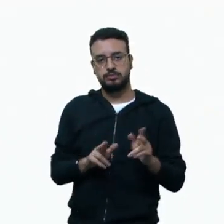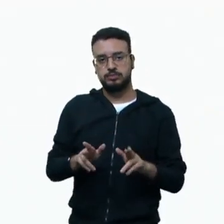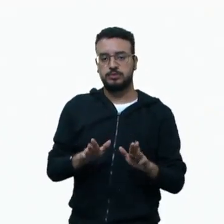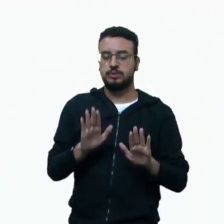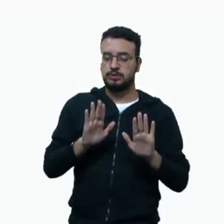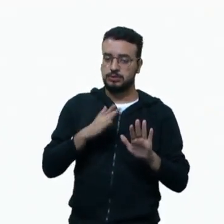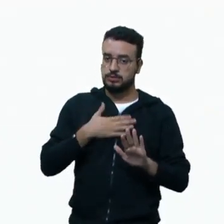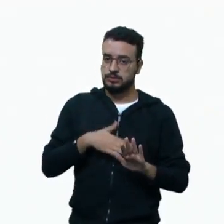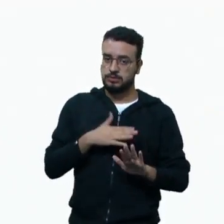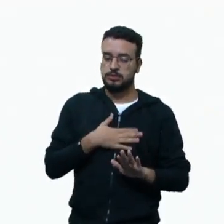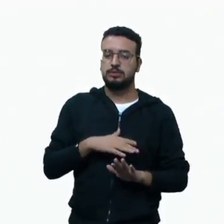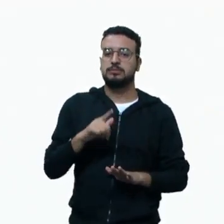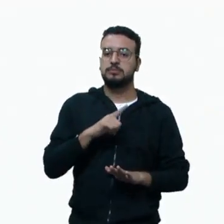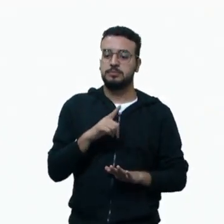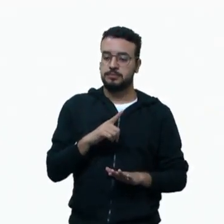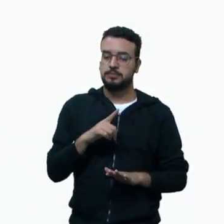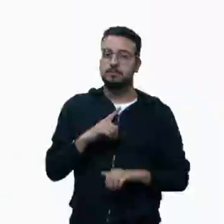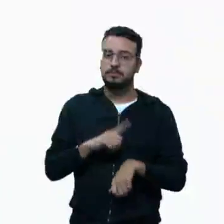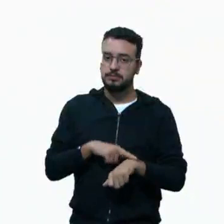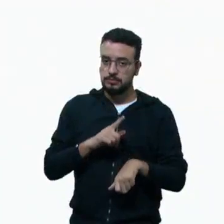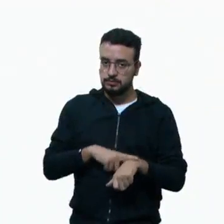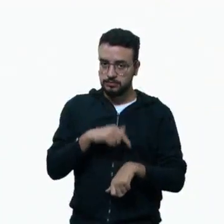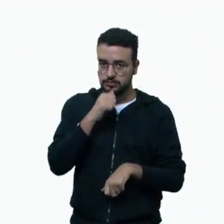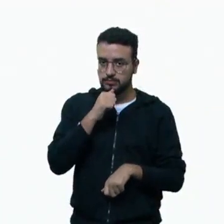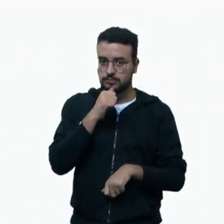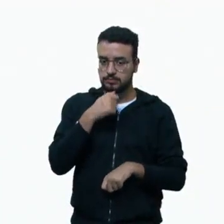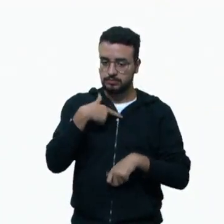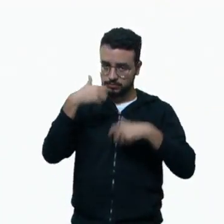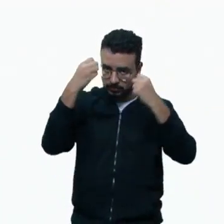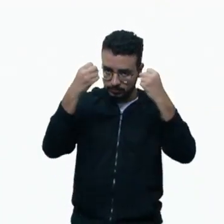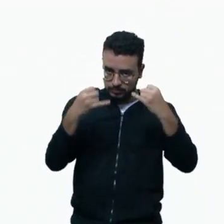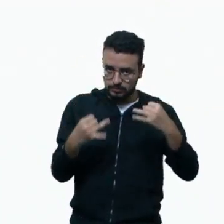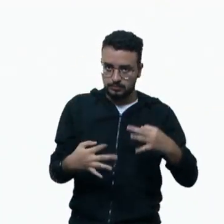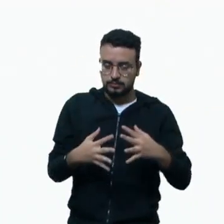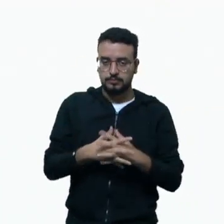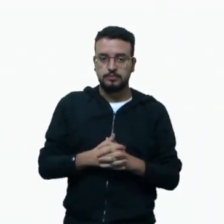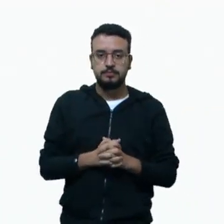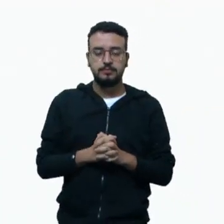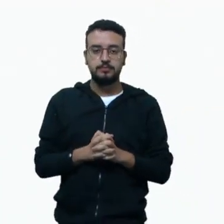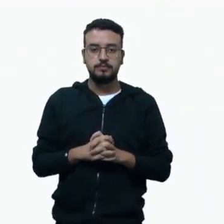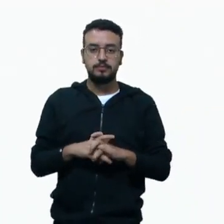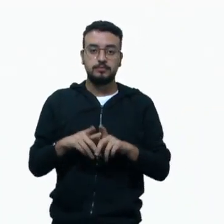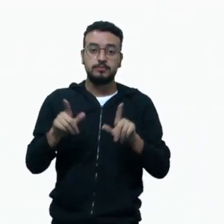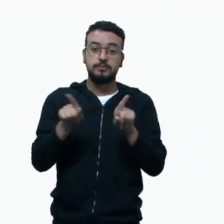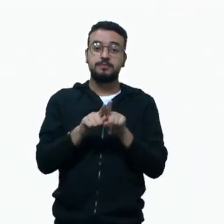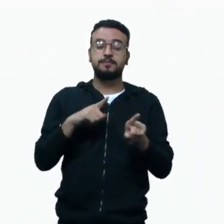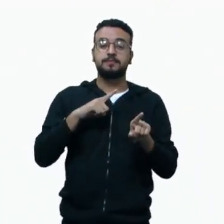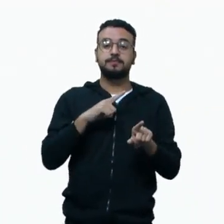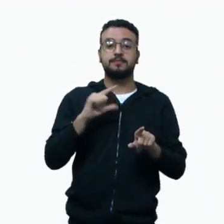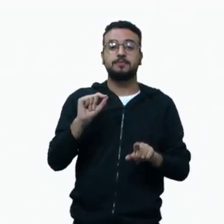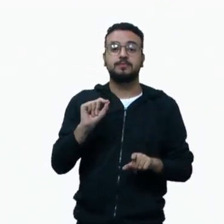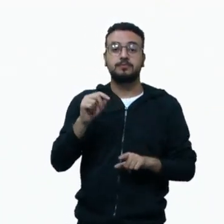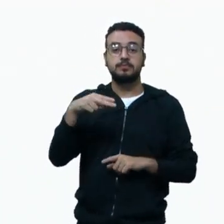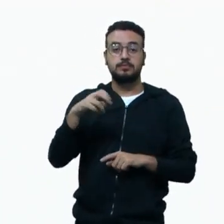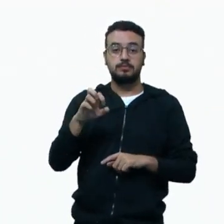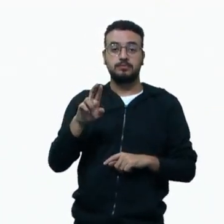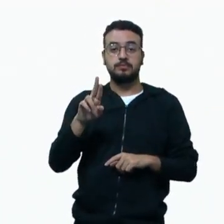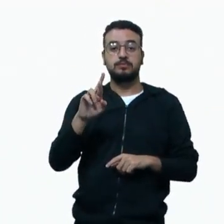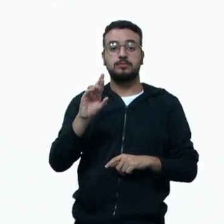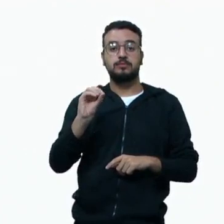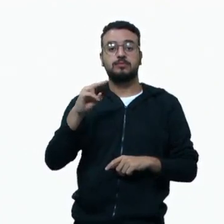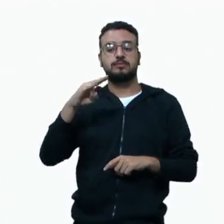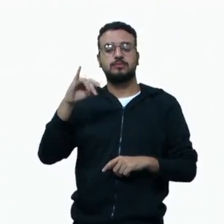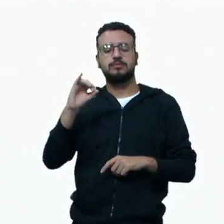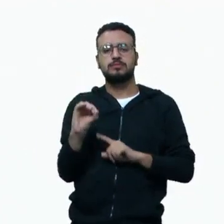explicar para vocês, tá? Além disso, eu tenho o neurônio. O neurônio, ele é